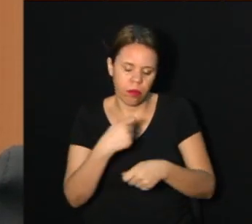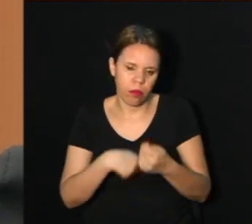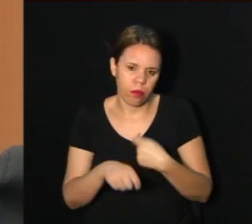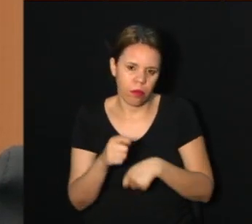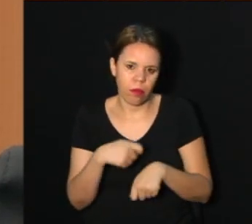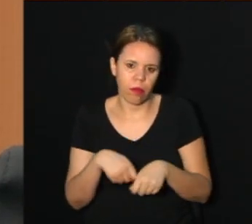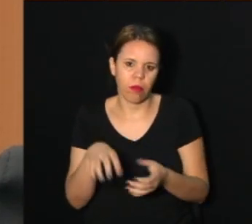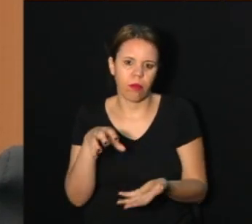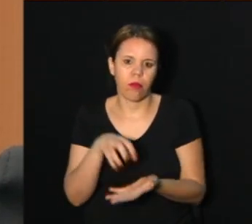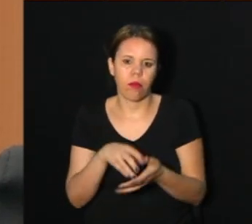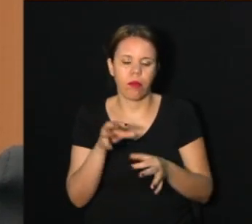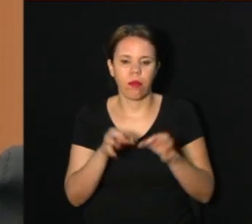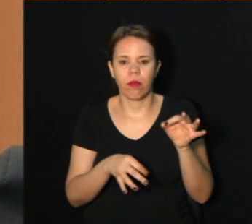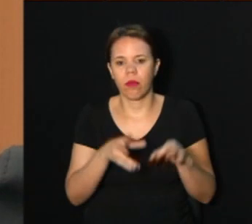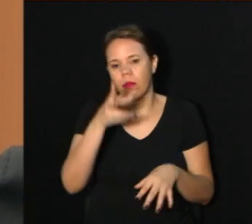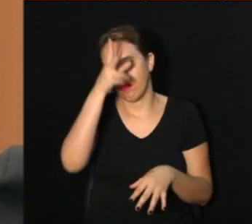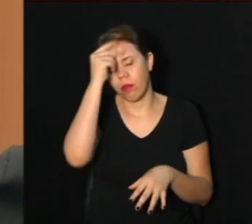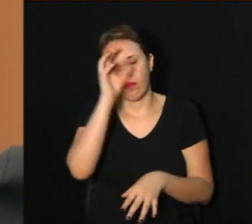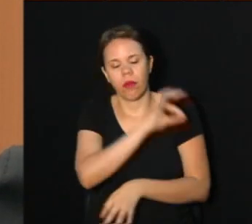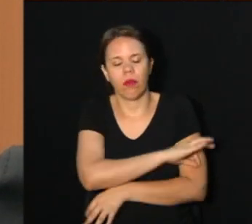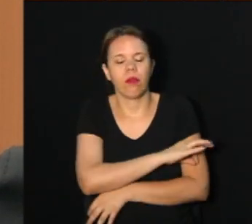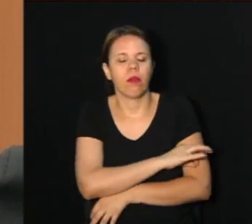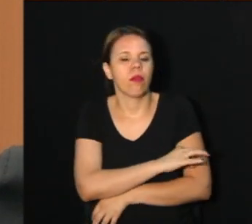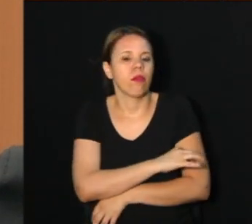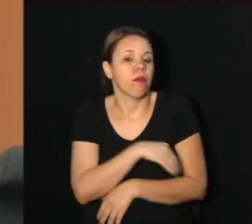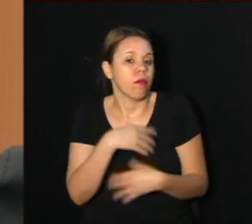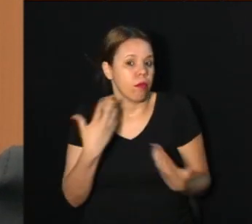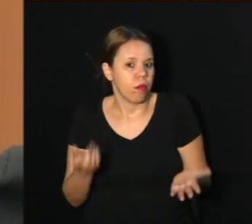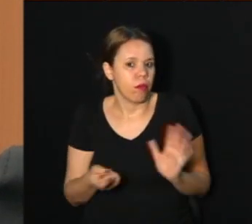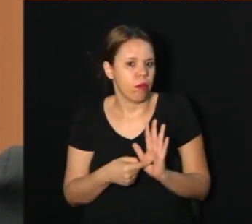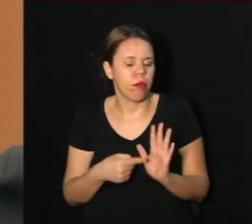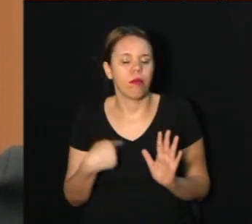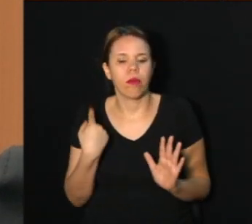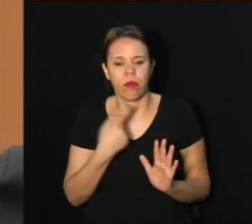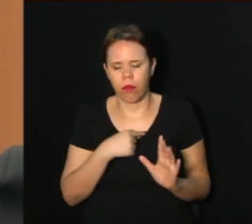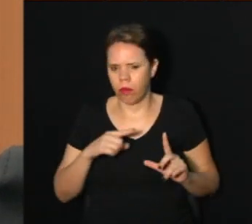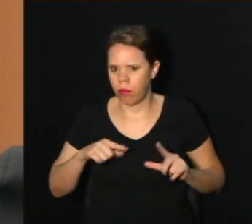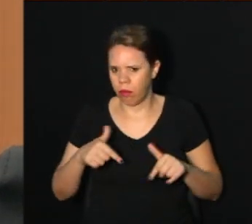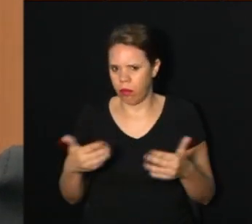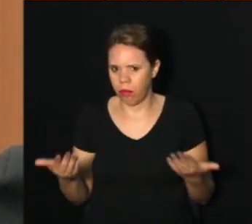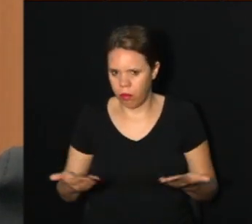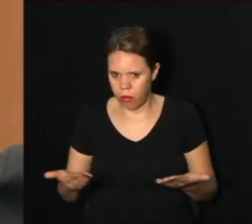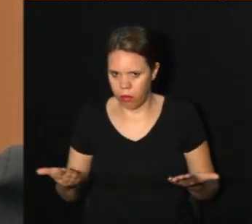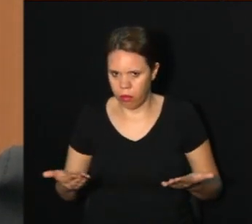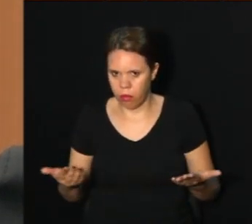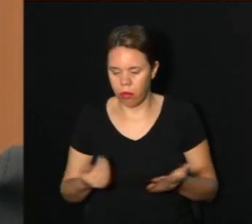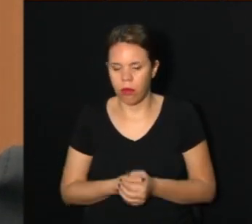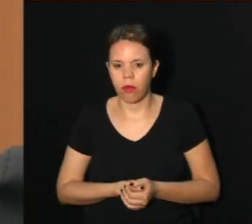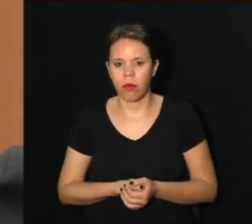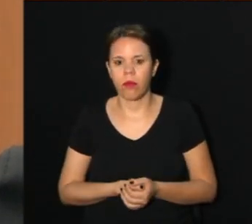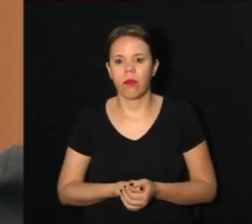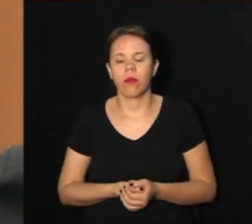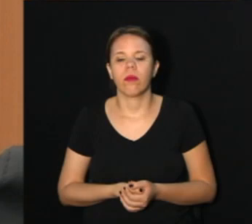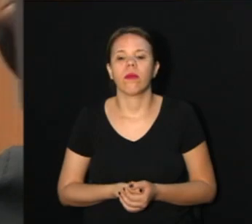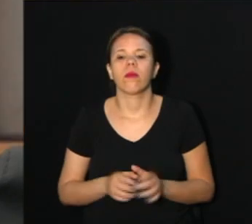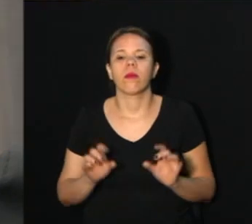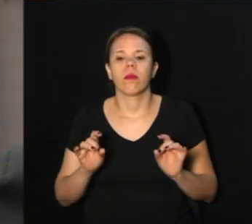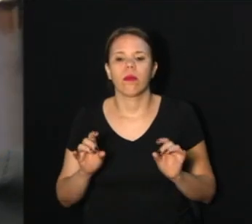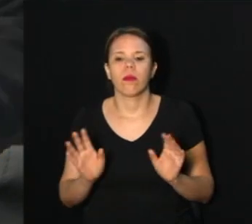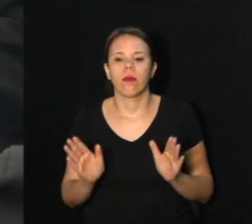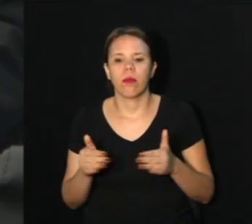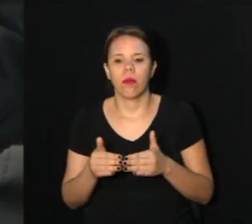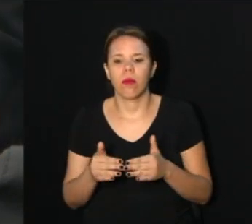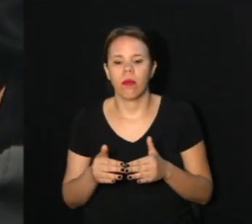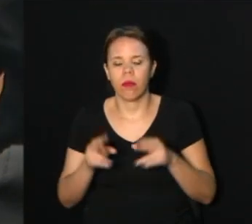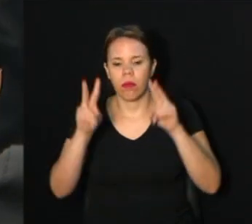do órgão jurídico da Prefeitura. Então, como já destacado, nós já atuamos hoje de maneira especializada,